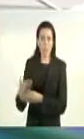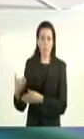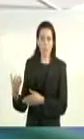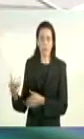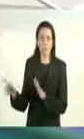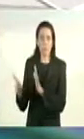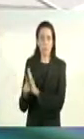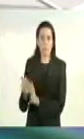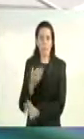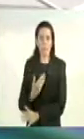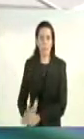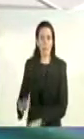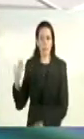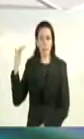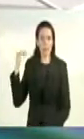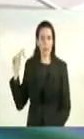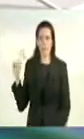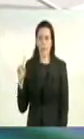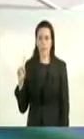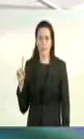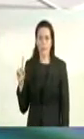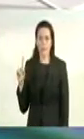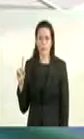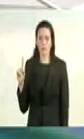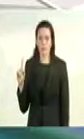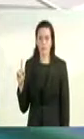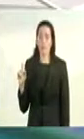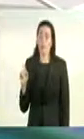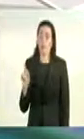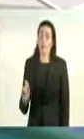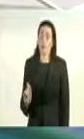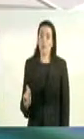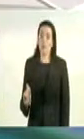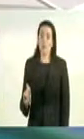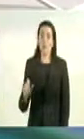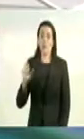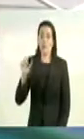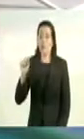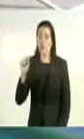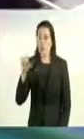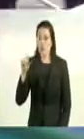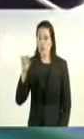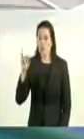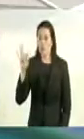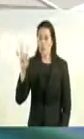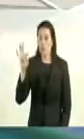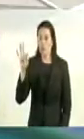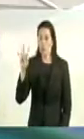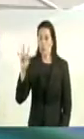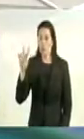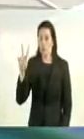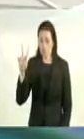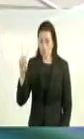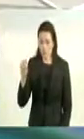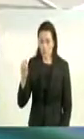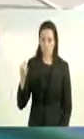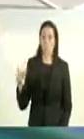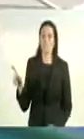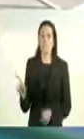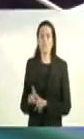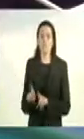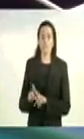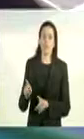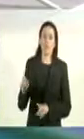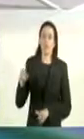e entrar vão ser os atos deliberados, ou seja, aditivos, prorrogações, nomeação de pregoeiros,